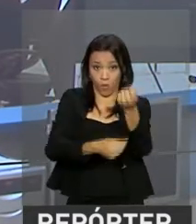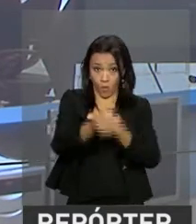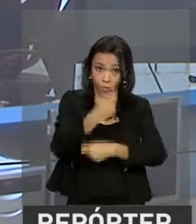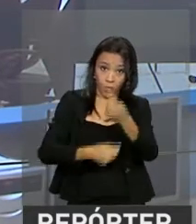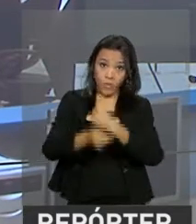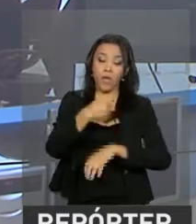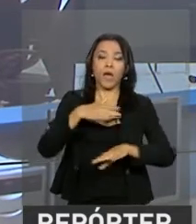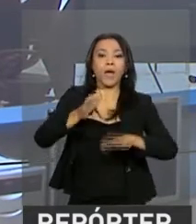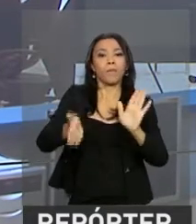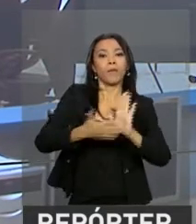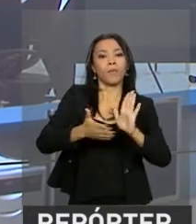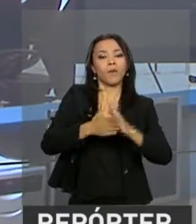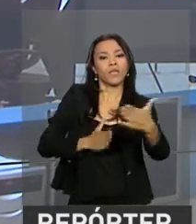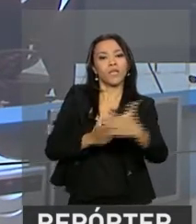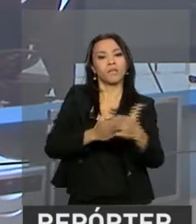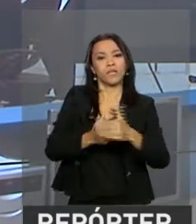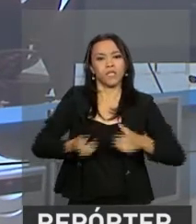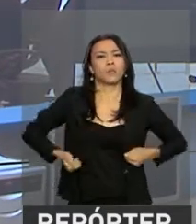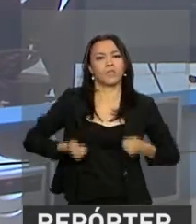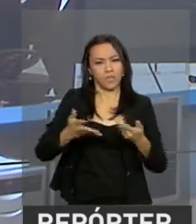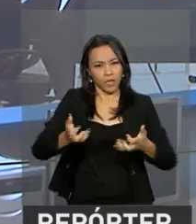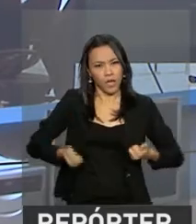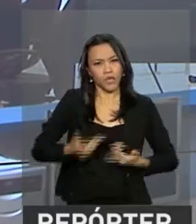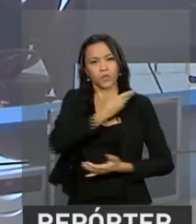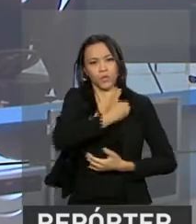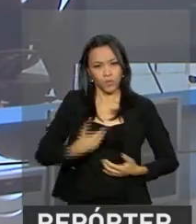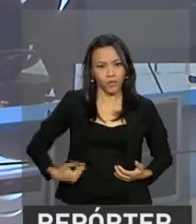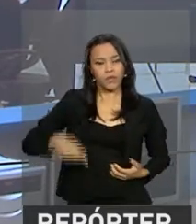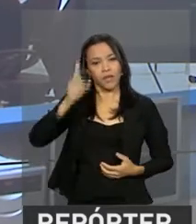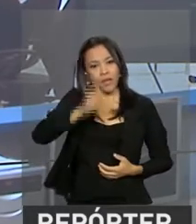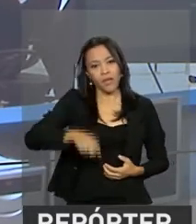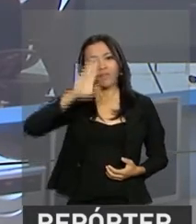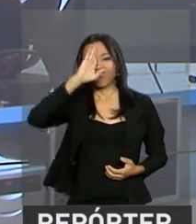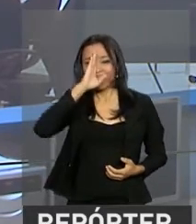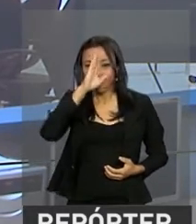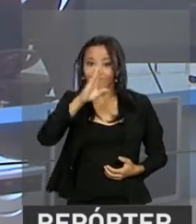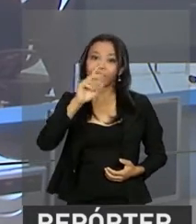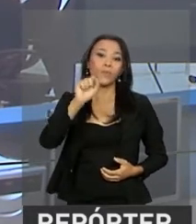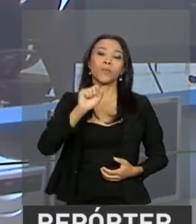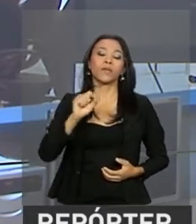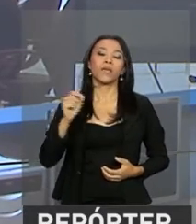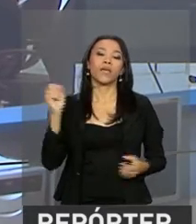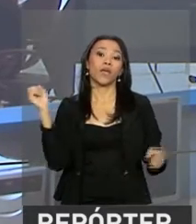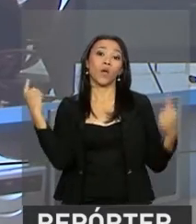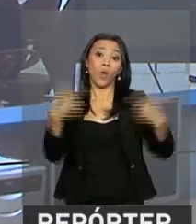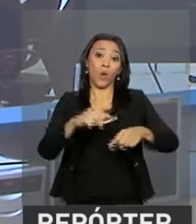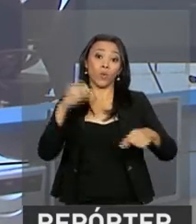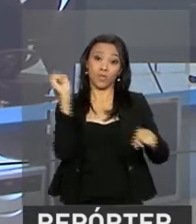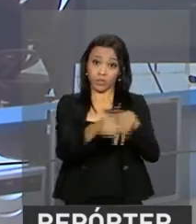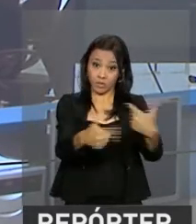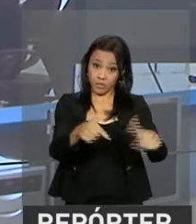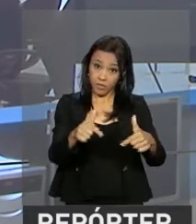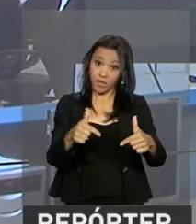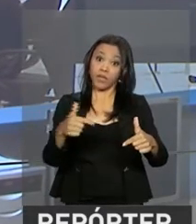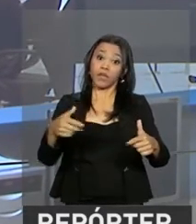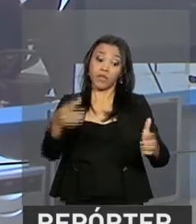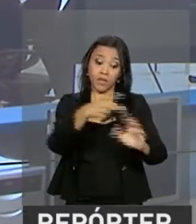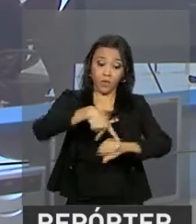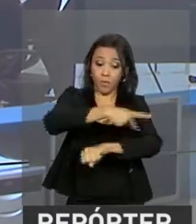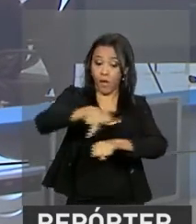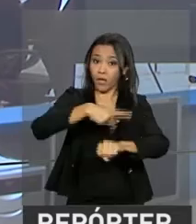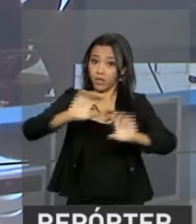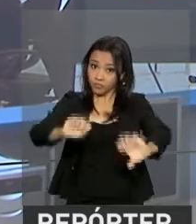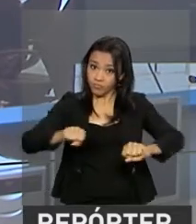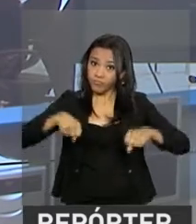limita os gastos públicos é considerada fundamental para o combate ao desemprego e para o país voltar a crescer. A medida